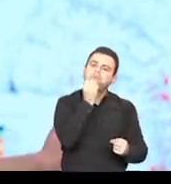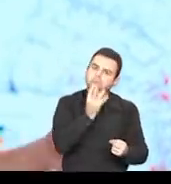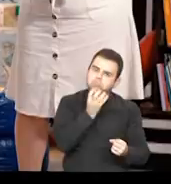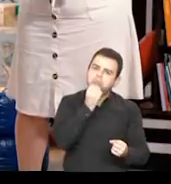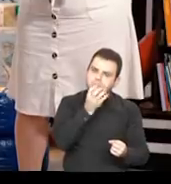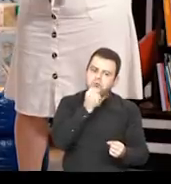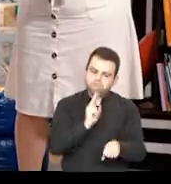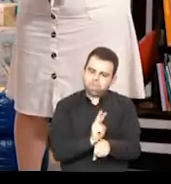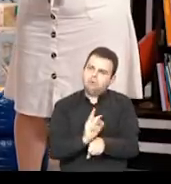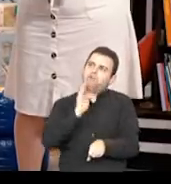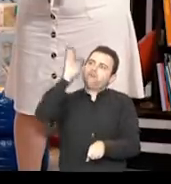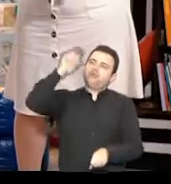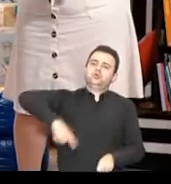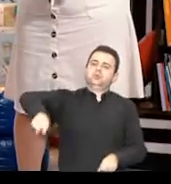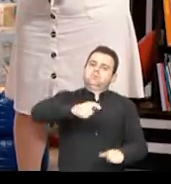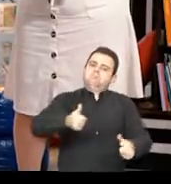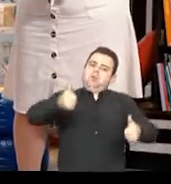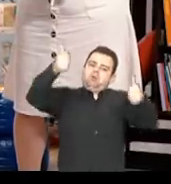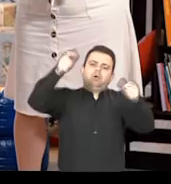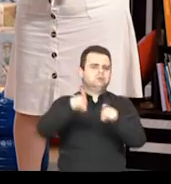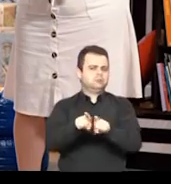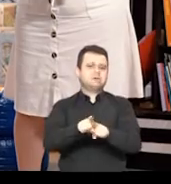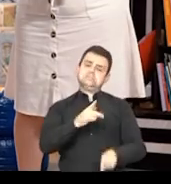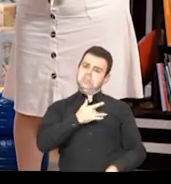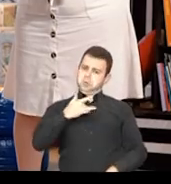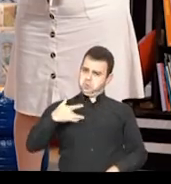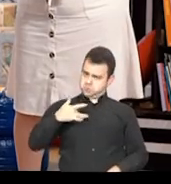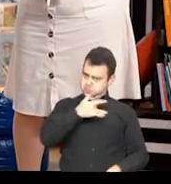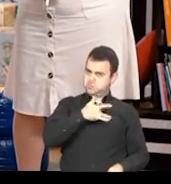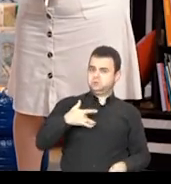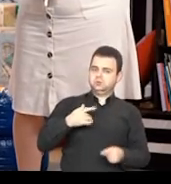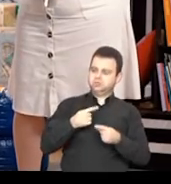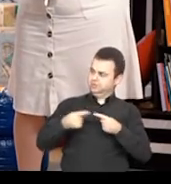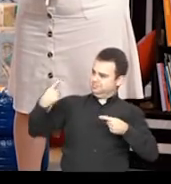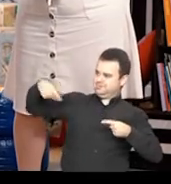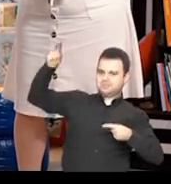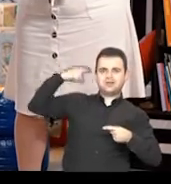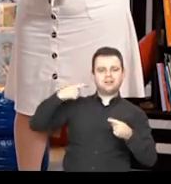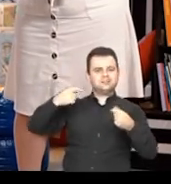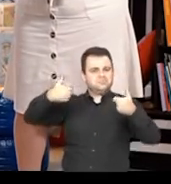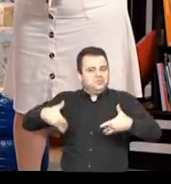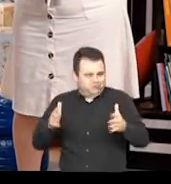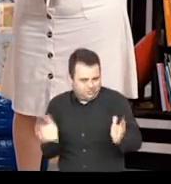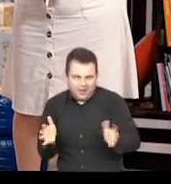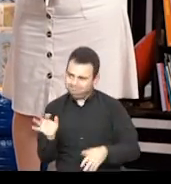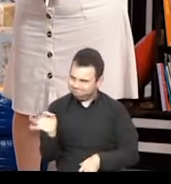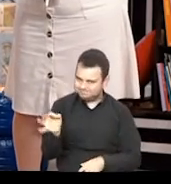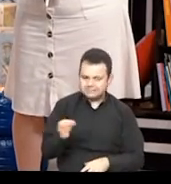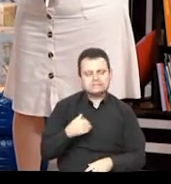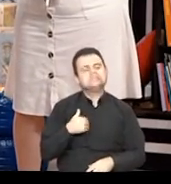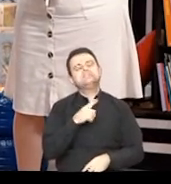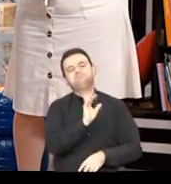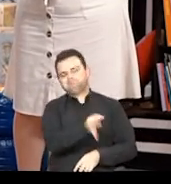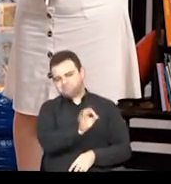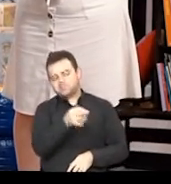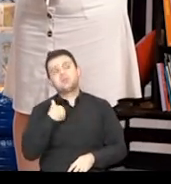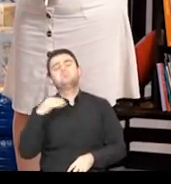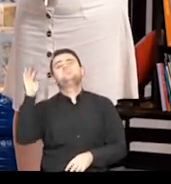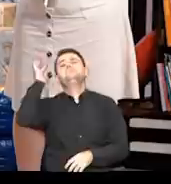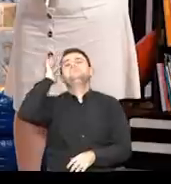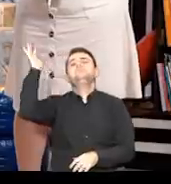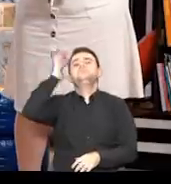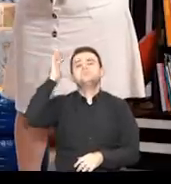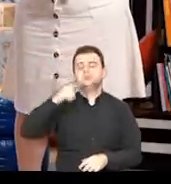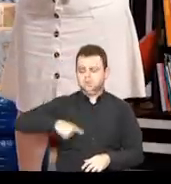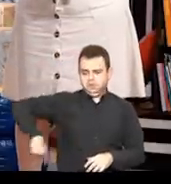nosso futuro e também da nossa saúde, como a gente conversou no último encontro. E sabe, Andréia, eu estava aqui pensando, nós